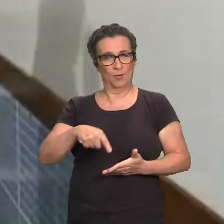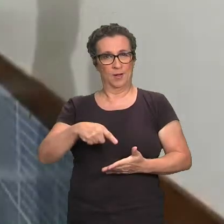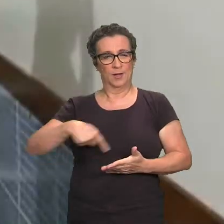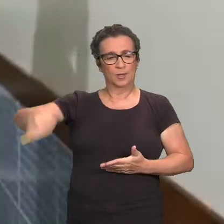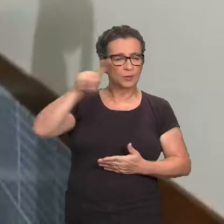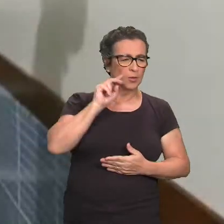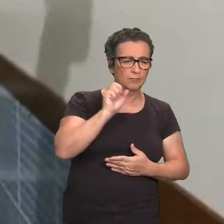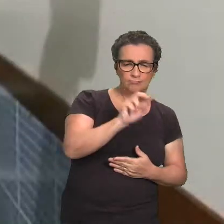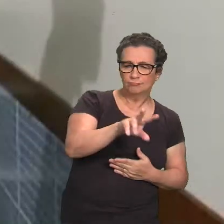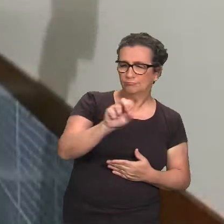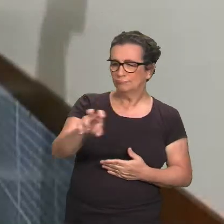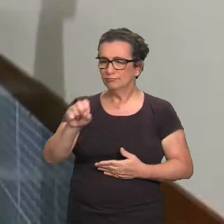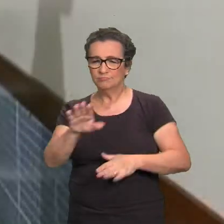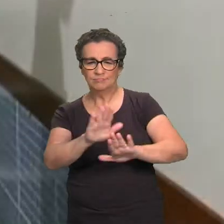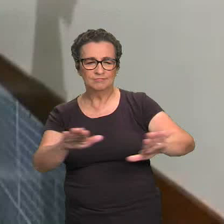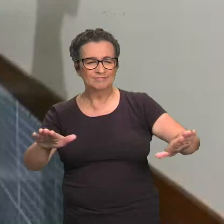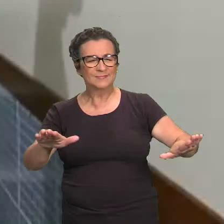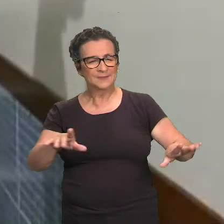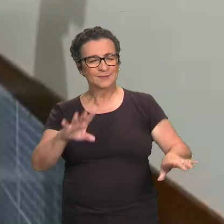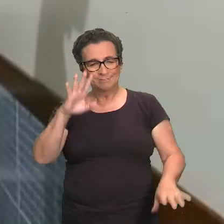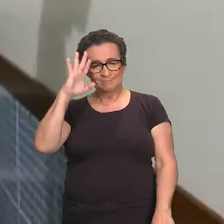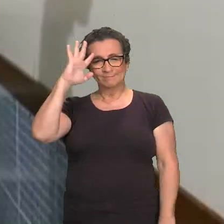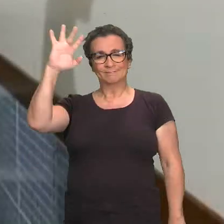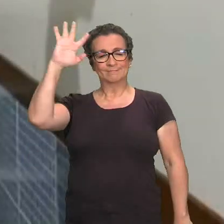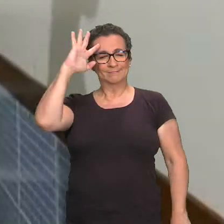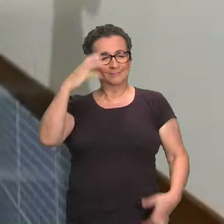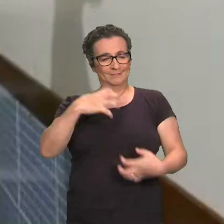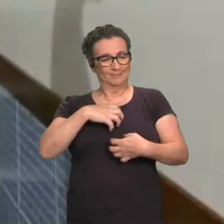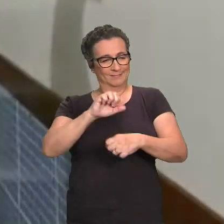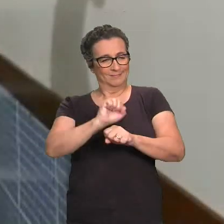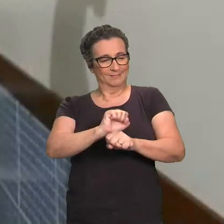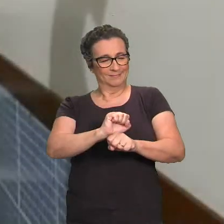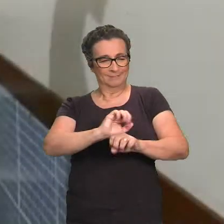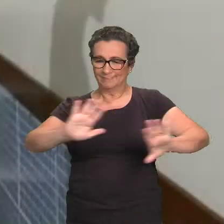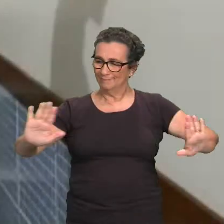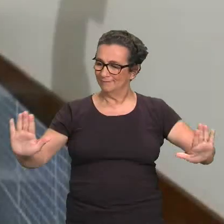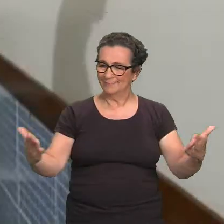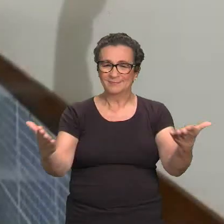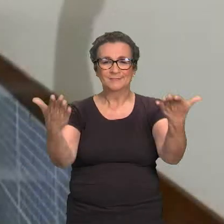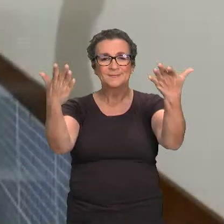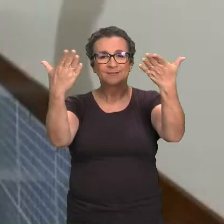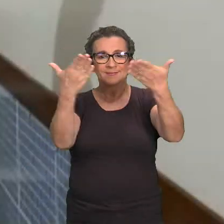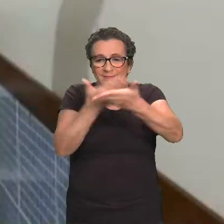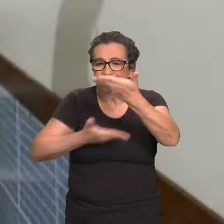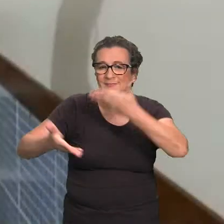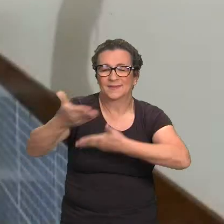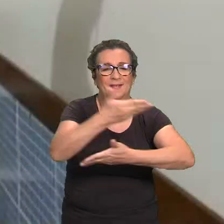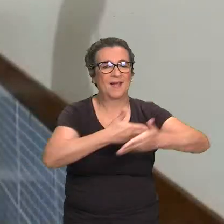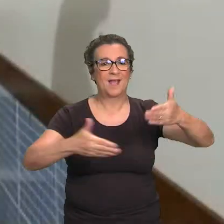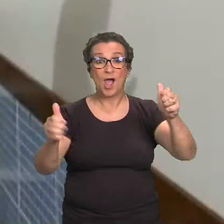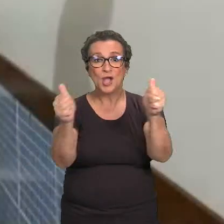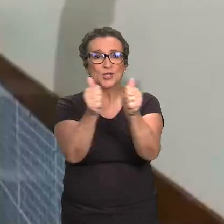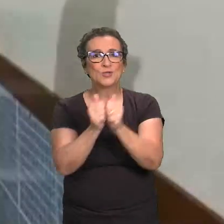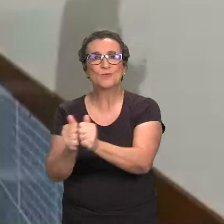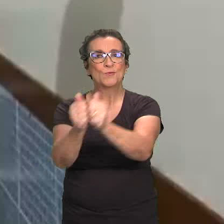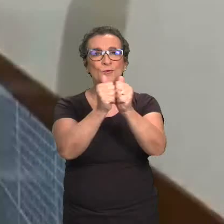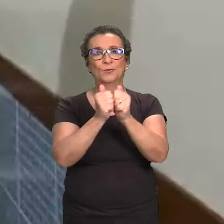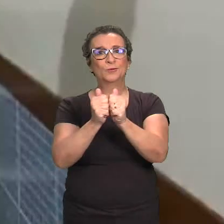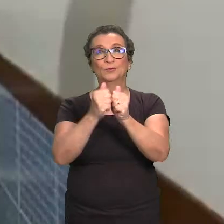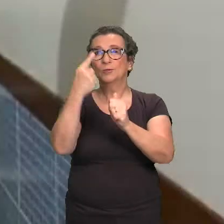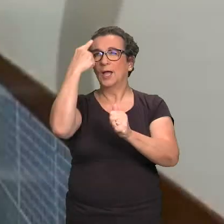para as crianças com esperança, construímos coletivamente a ideia